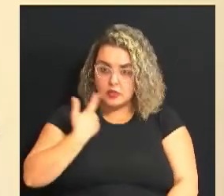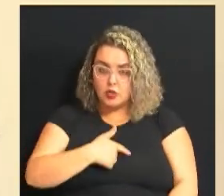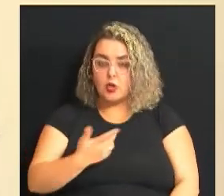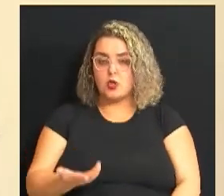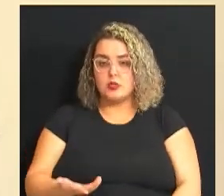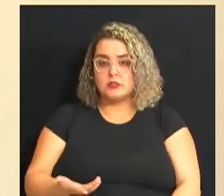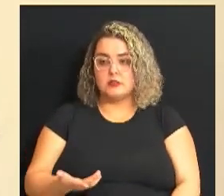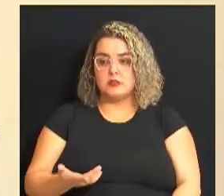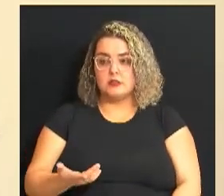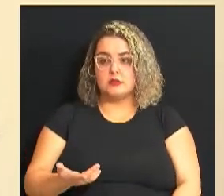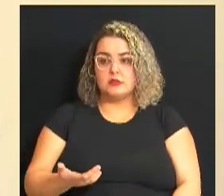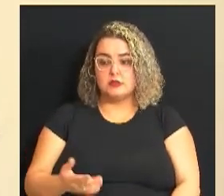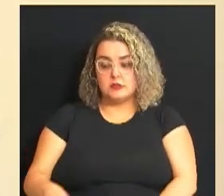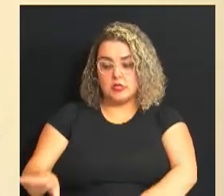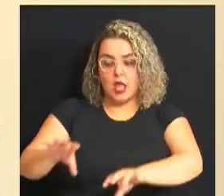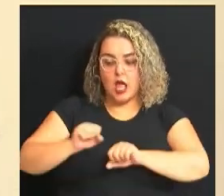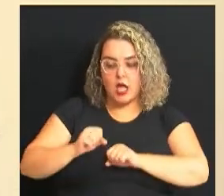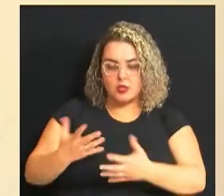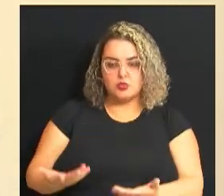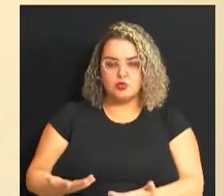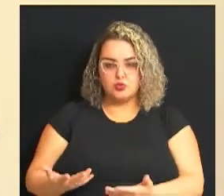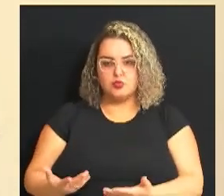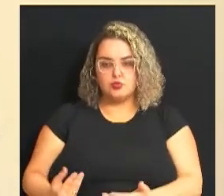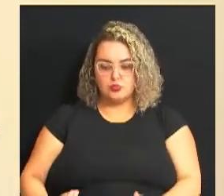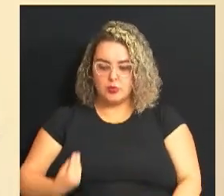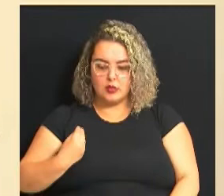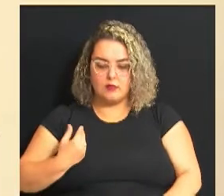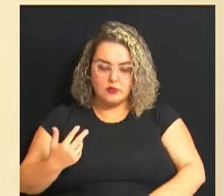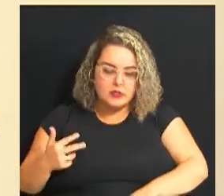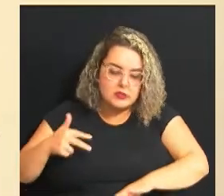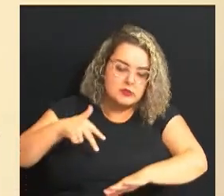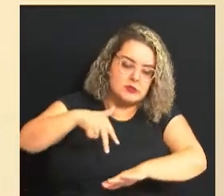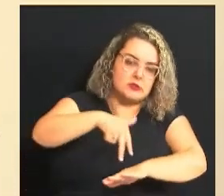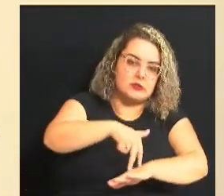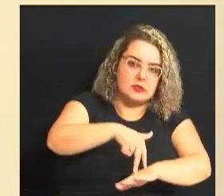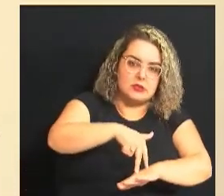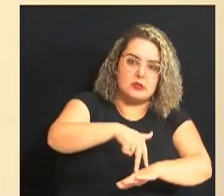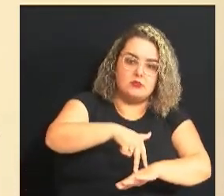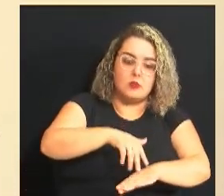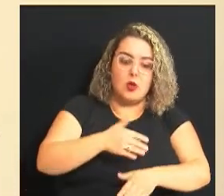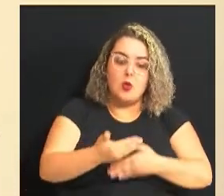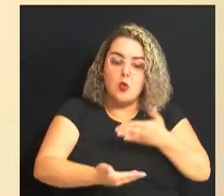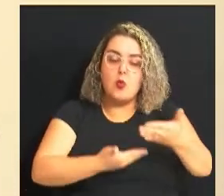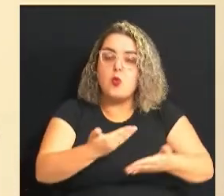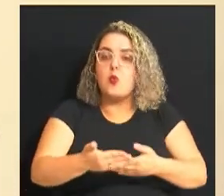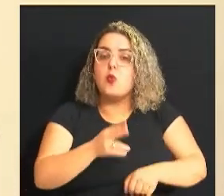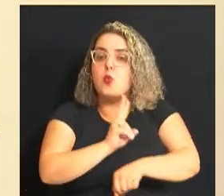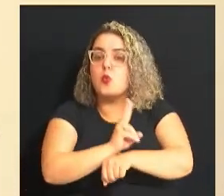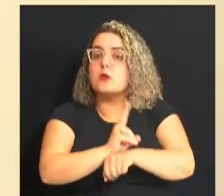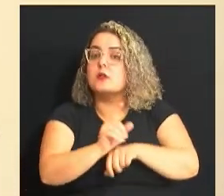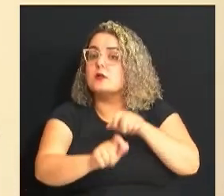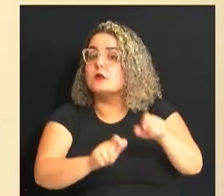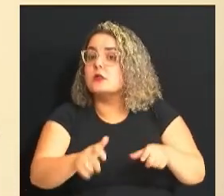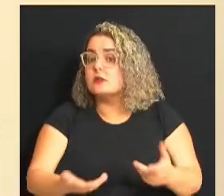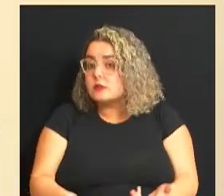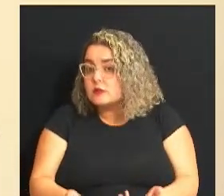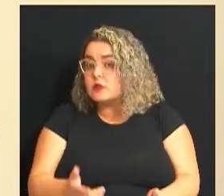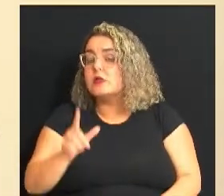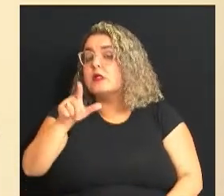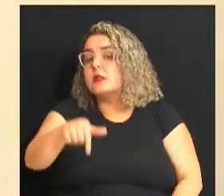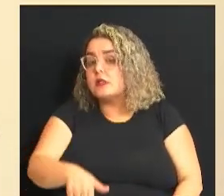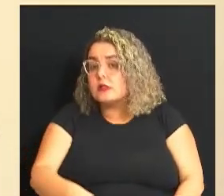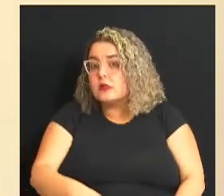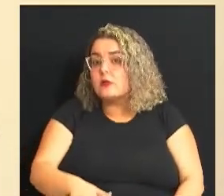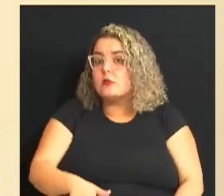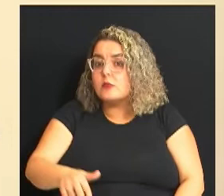acaba dedicando uma parte da sua vida ali, muito tempo, cuidando dessas pessoas. E depois essa pessoa, a